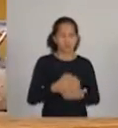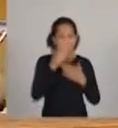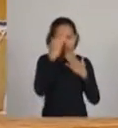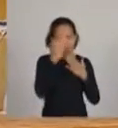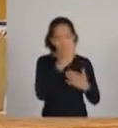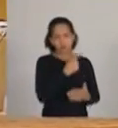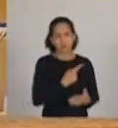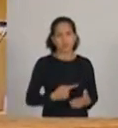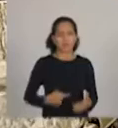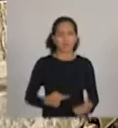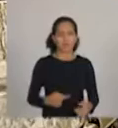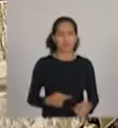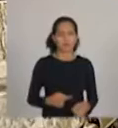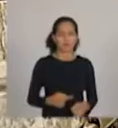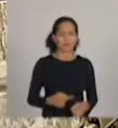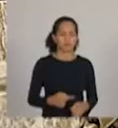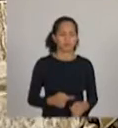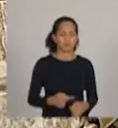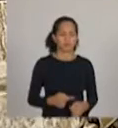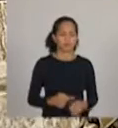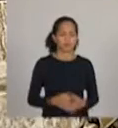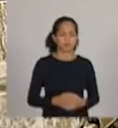presidente.